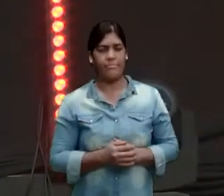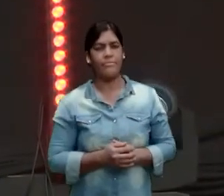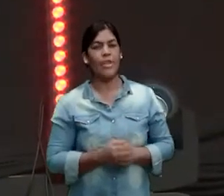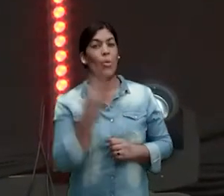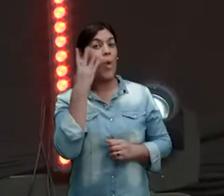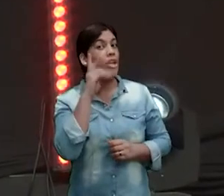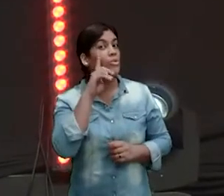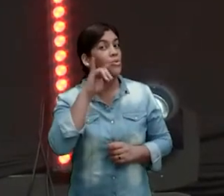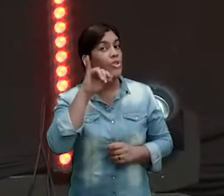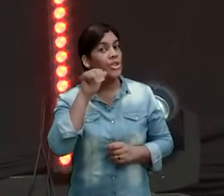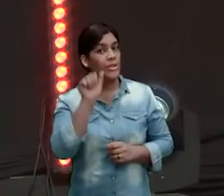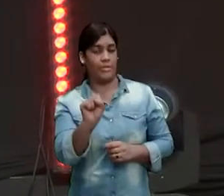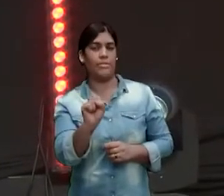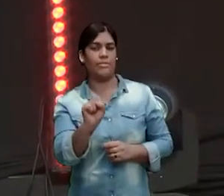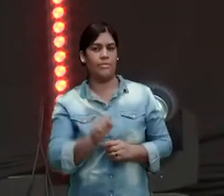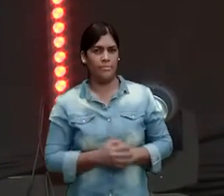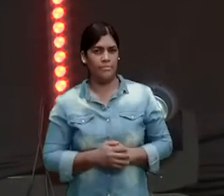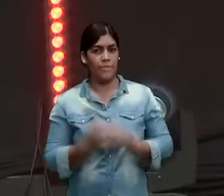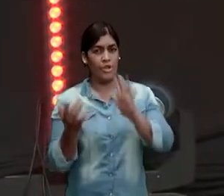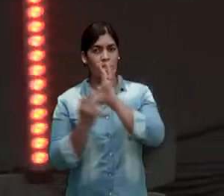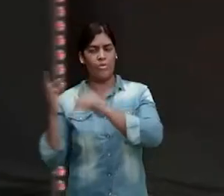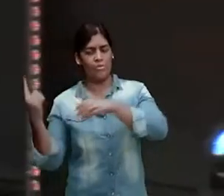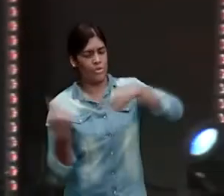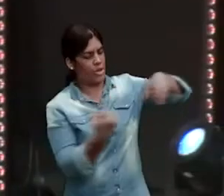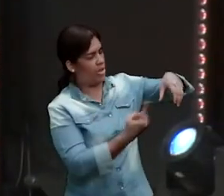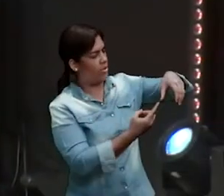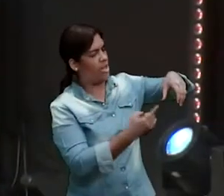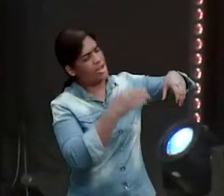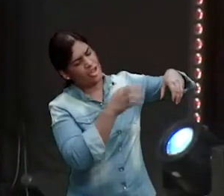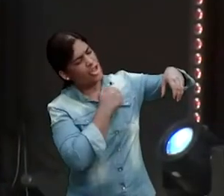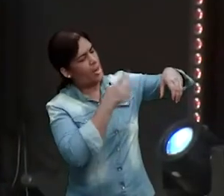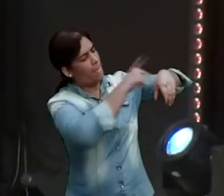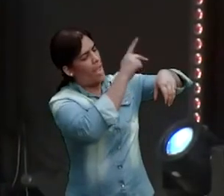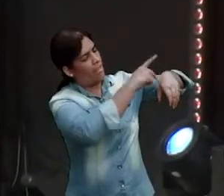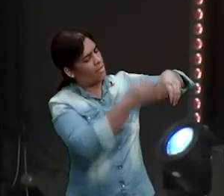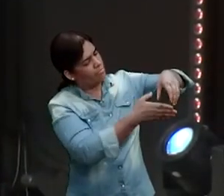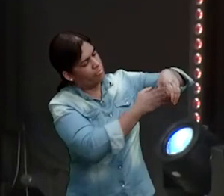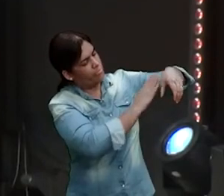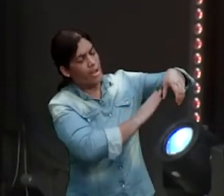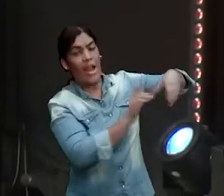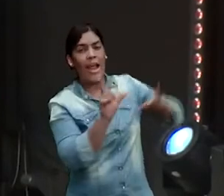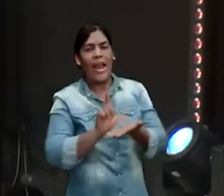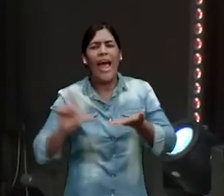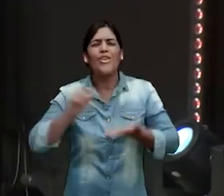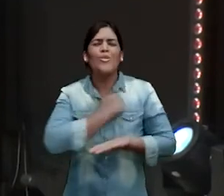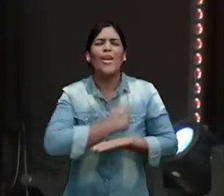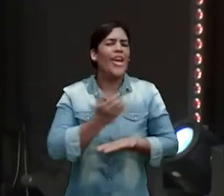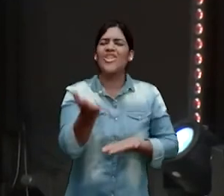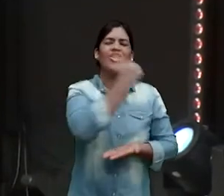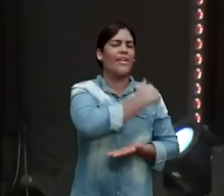há 4 dias 4 dias Jesus chega lá tira a pé daí gente tirou Lázaro saudade